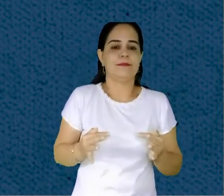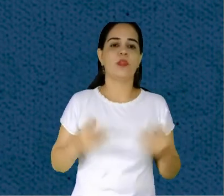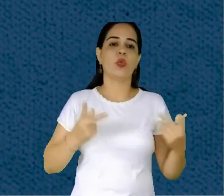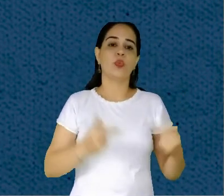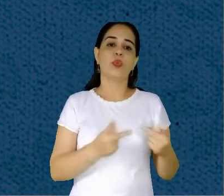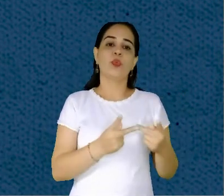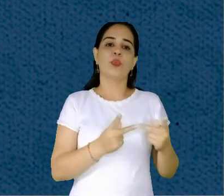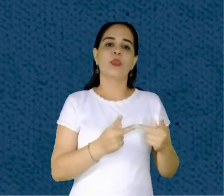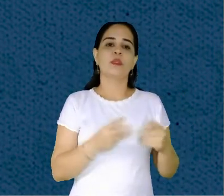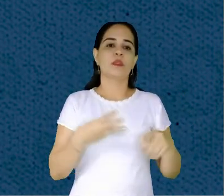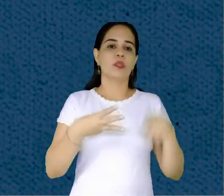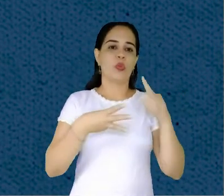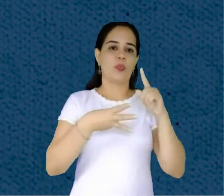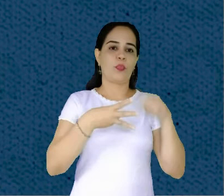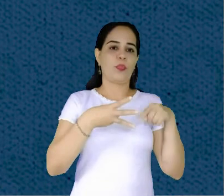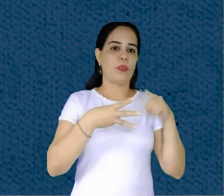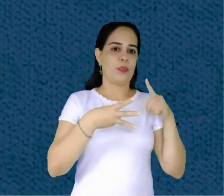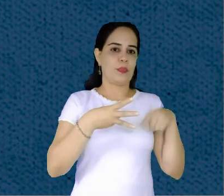canadenses. Será a